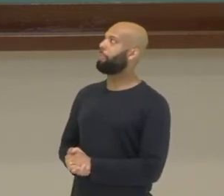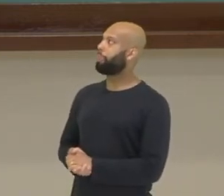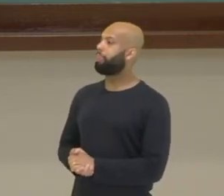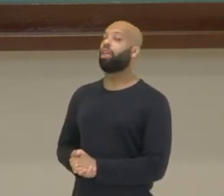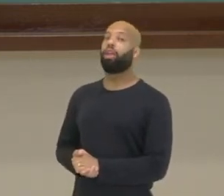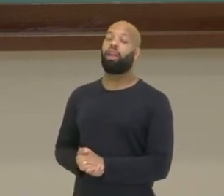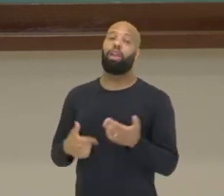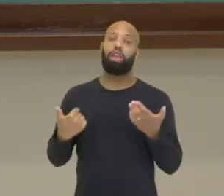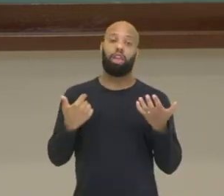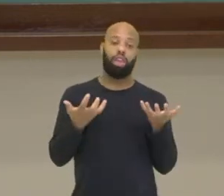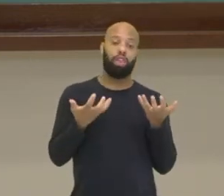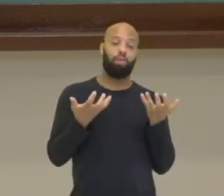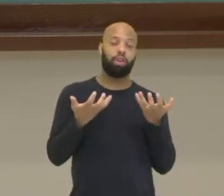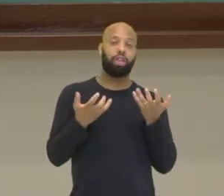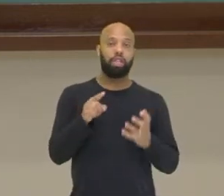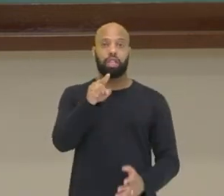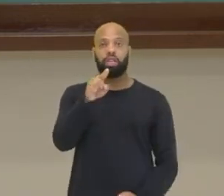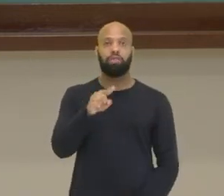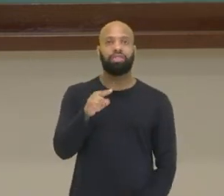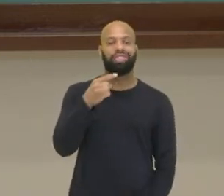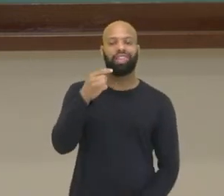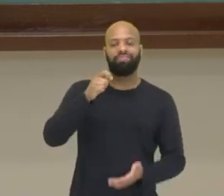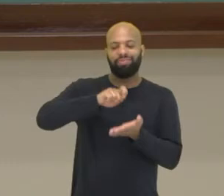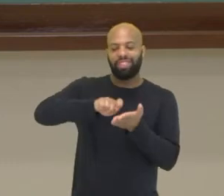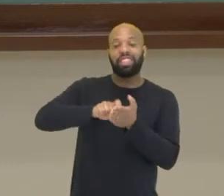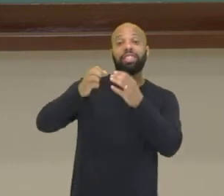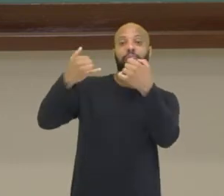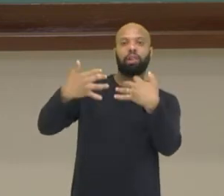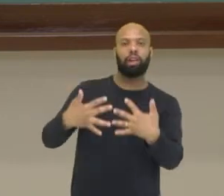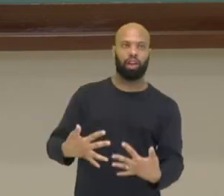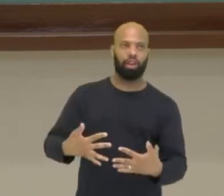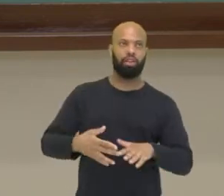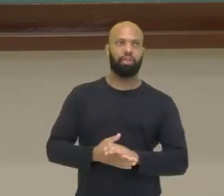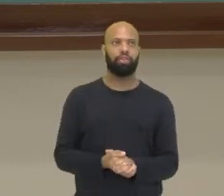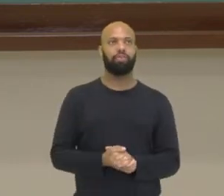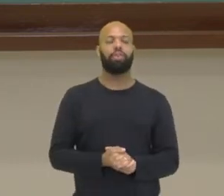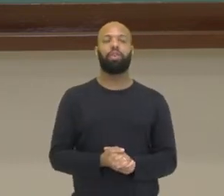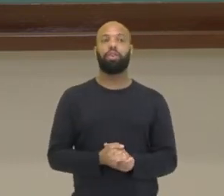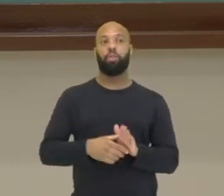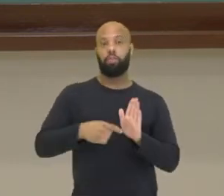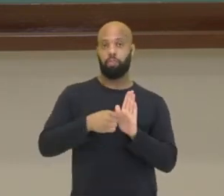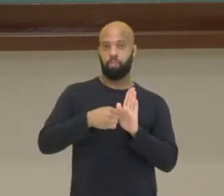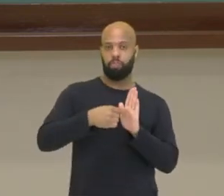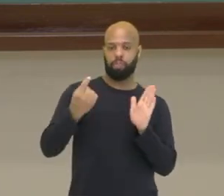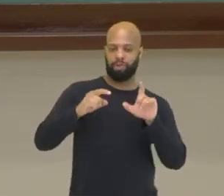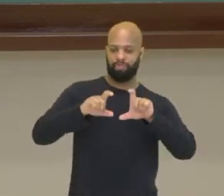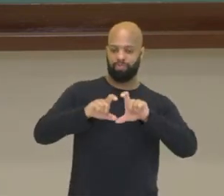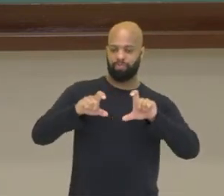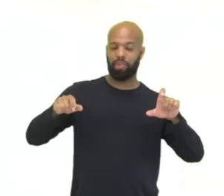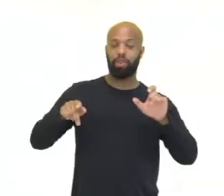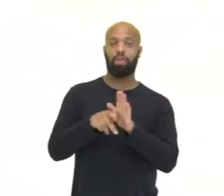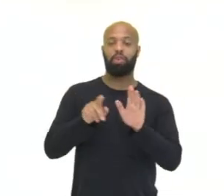gente possa interpretá-la, né? Trago aqui para vocês uma possibilidade. A primeira parte do nosso hino,